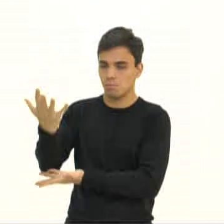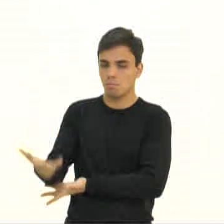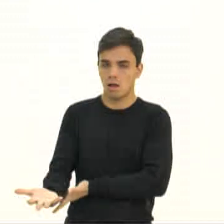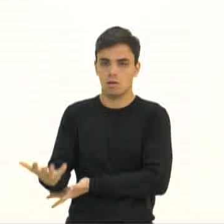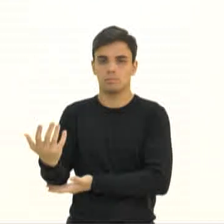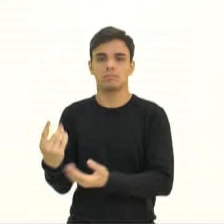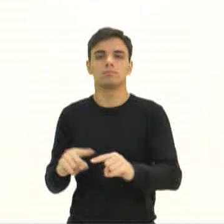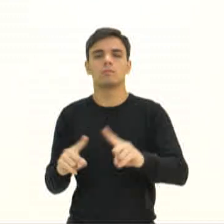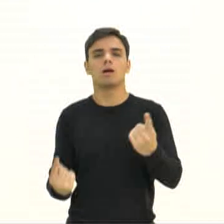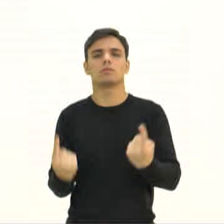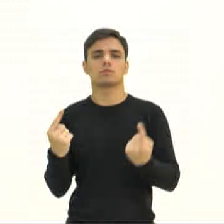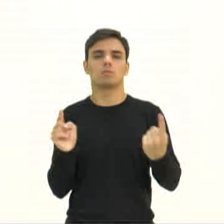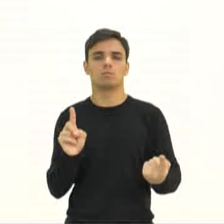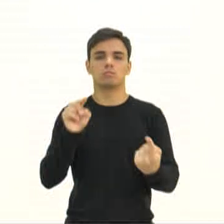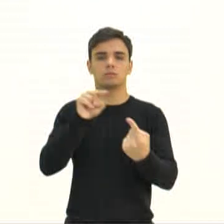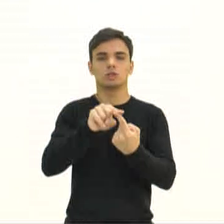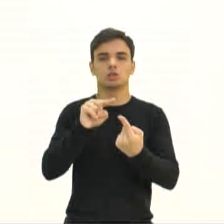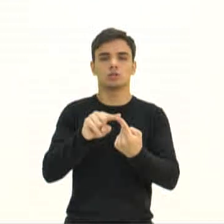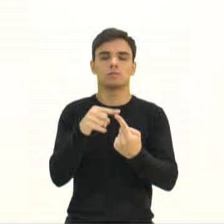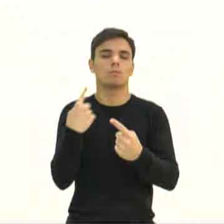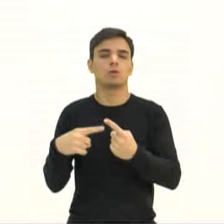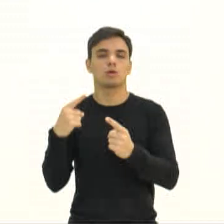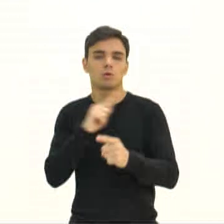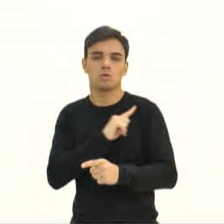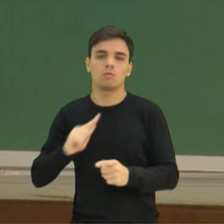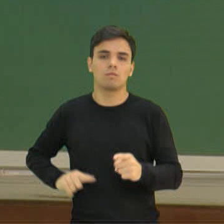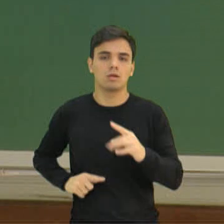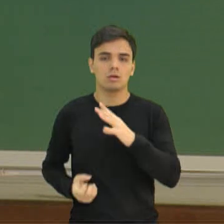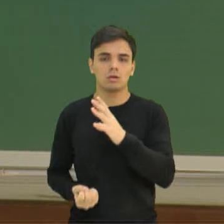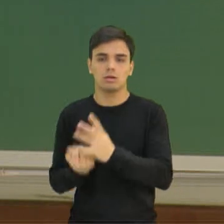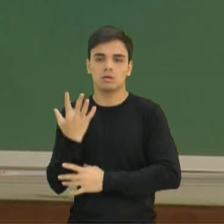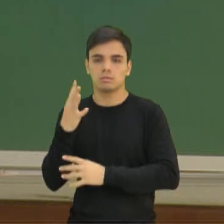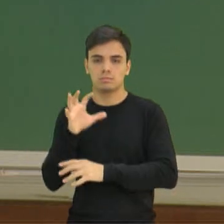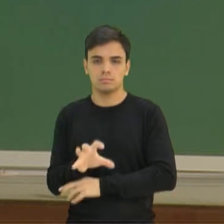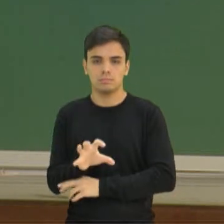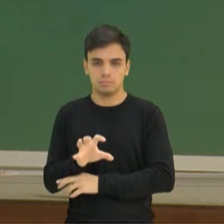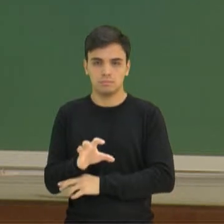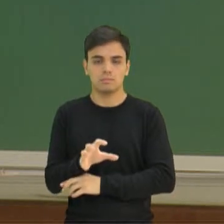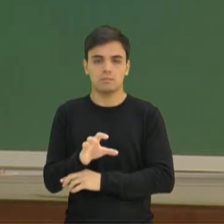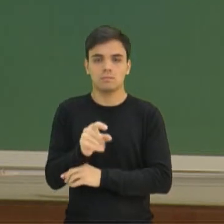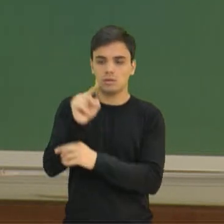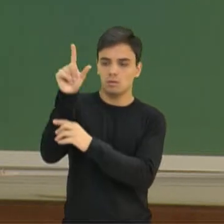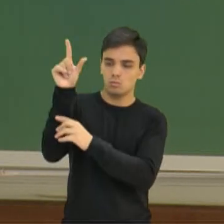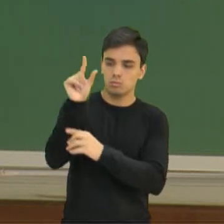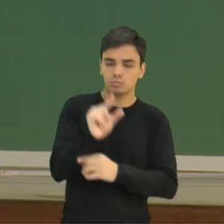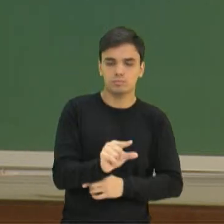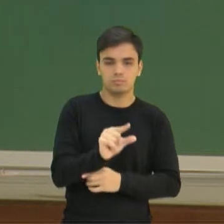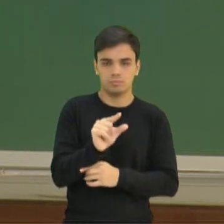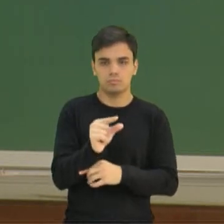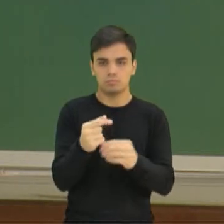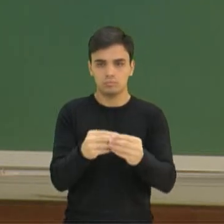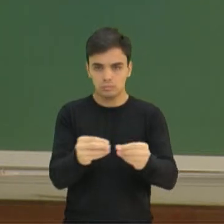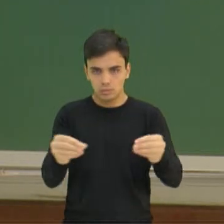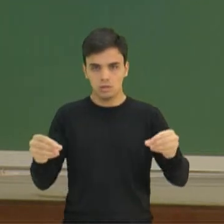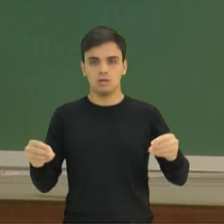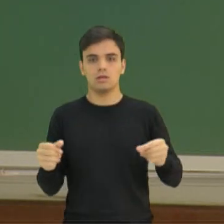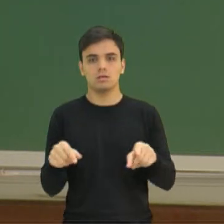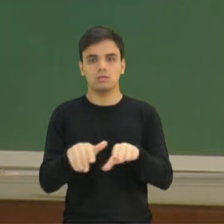o objetivo? Por que o governo cria isso? Para reduzir a degradação da vegetação, considerando